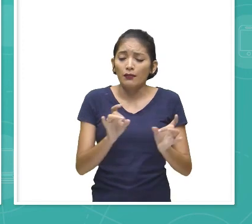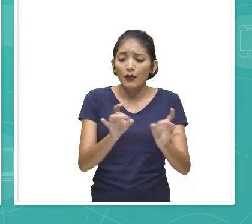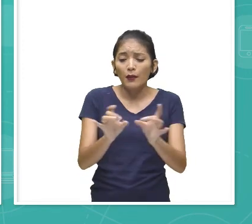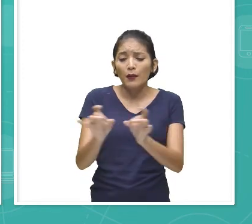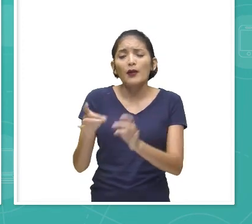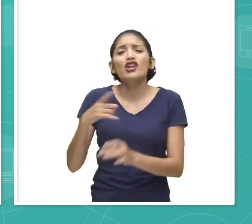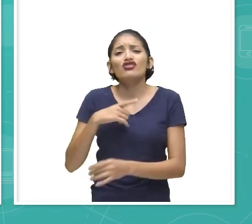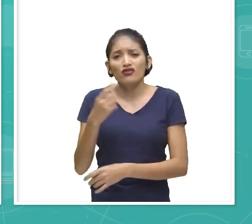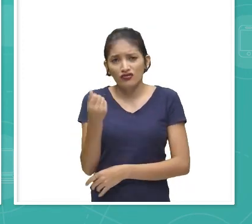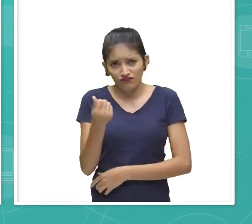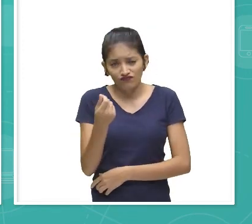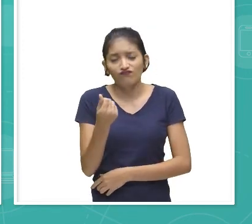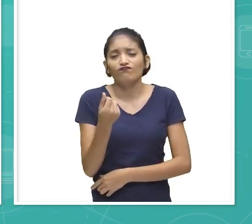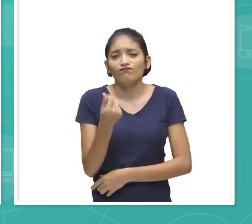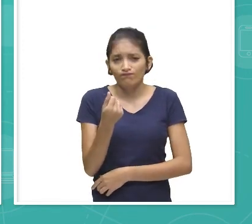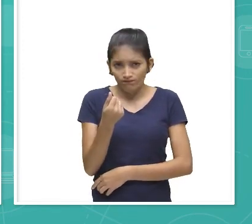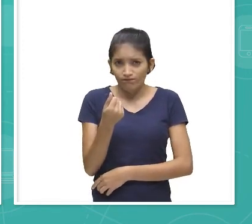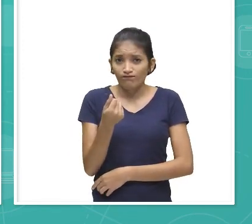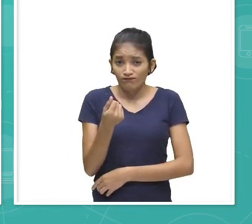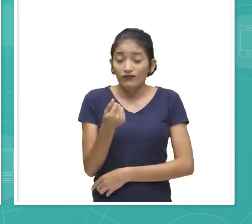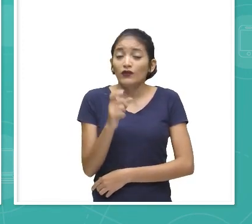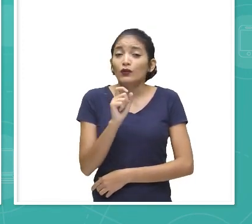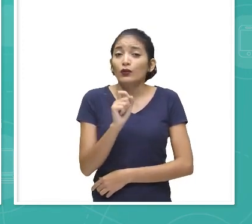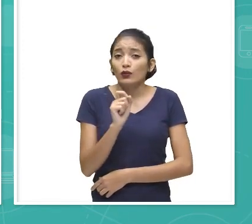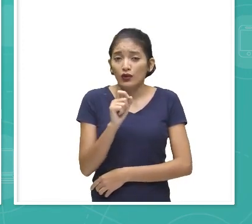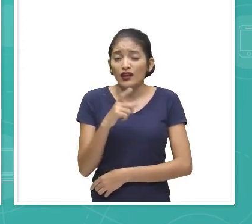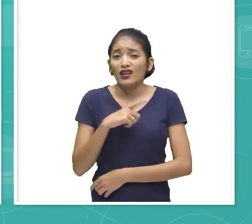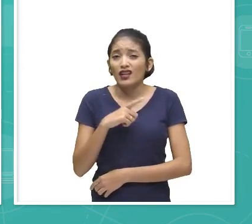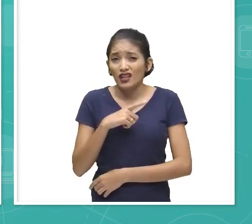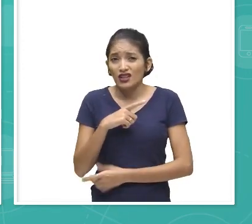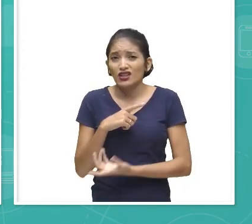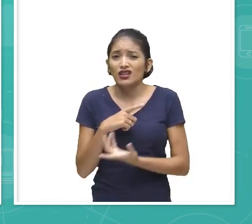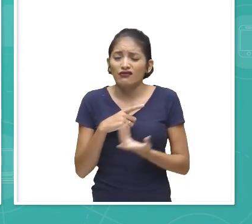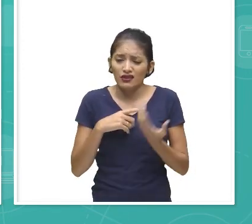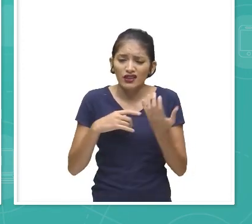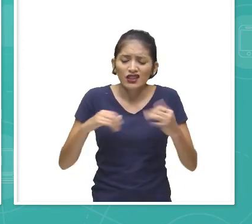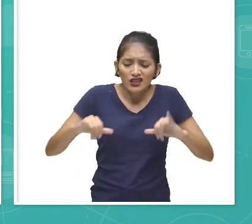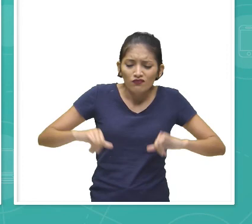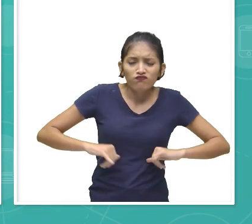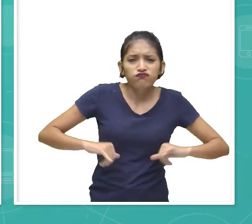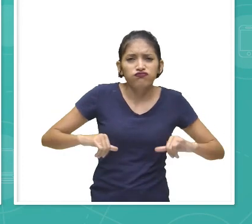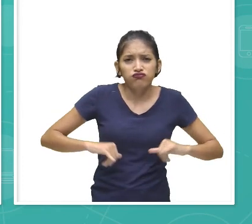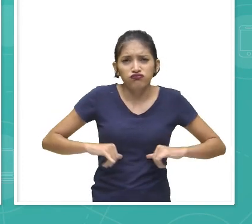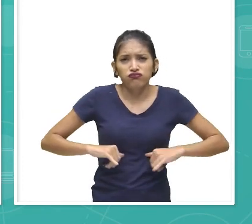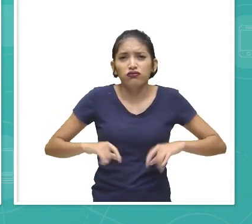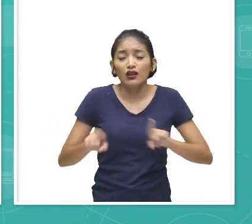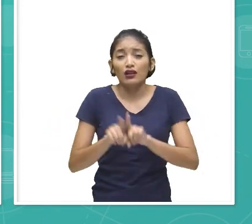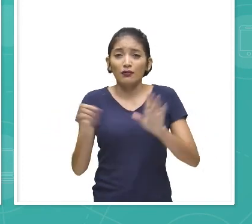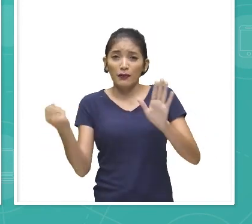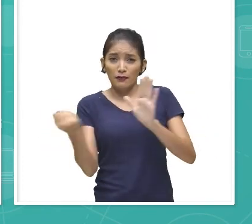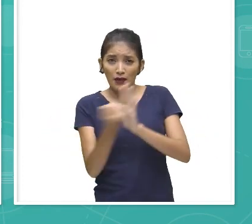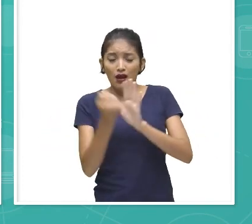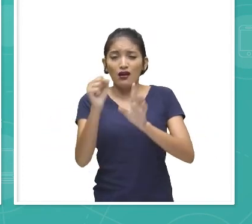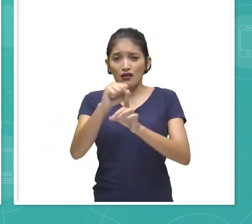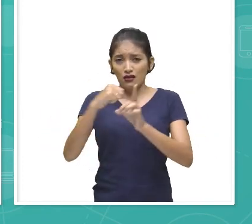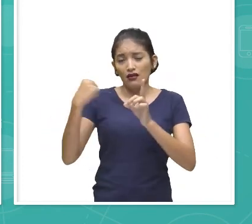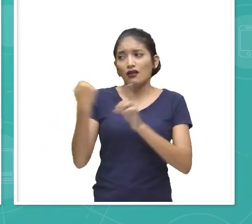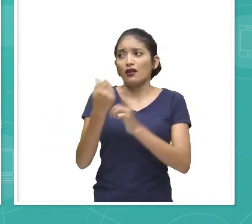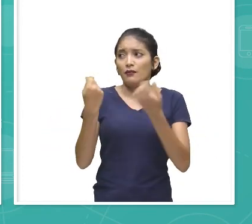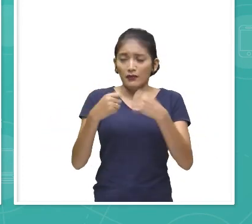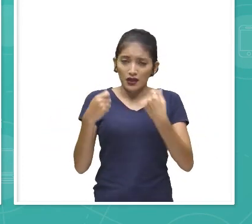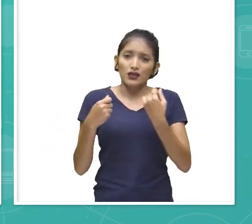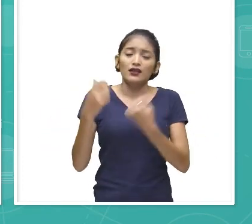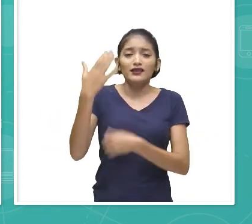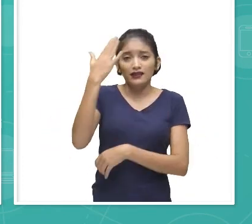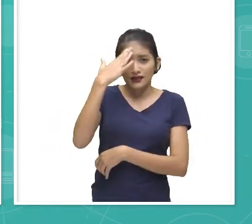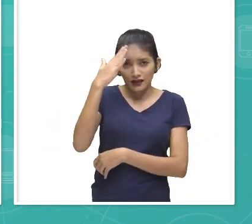muito dinheiro e isso tudo acabou deixando uma série de feridas abertas na nossa sociedade que a gente precisa